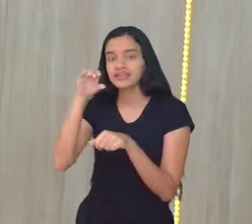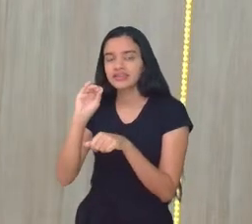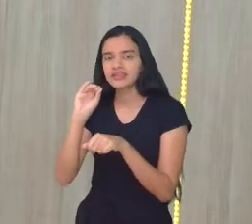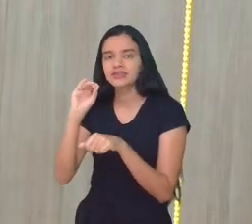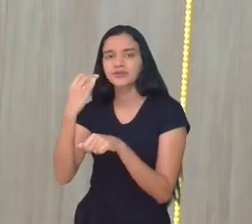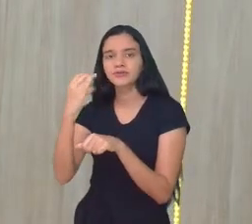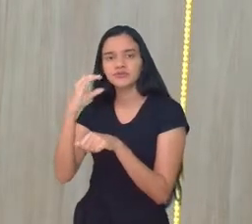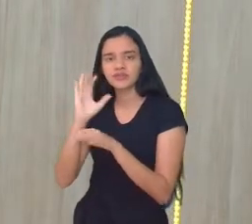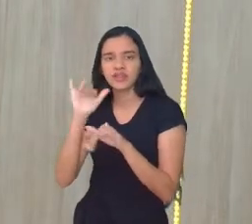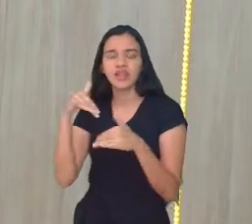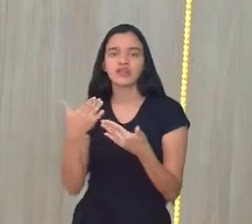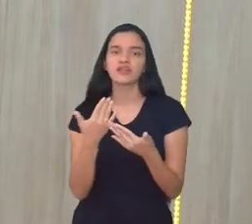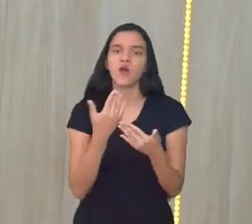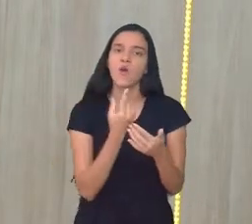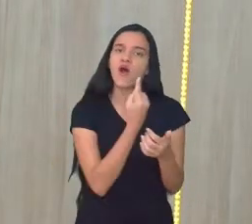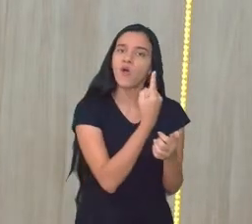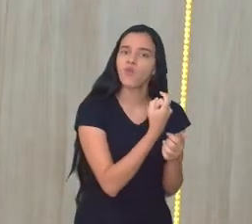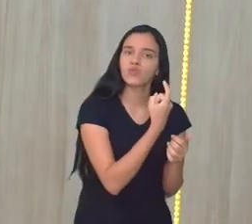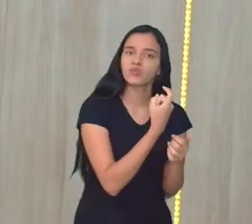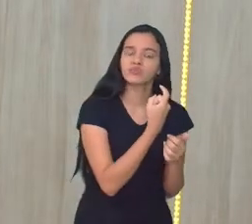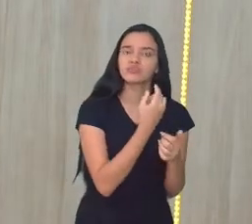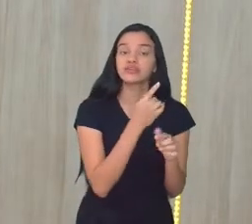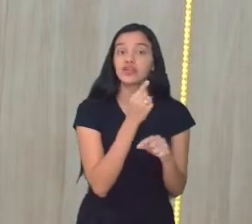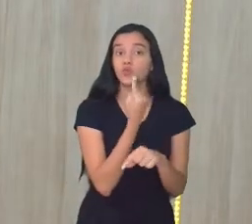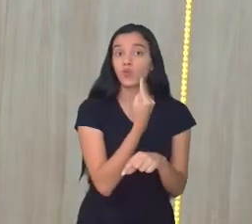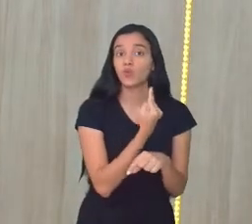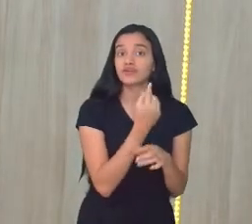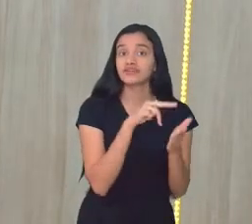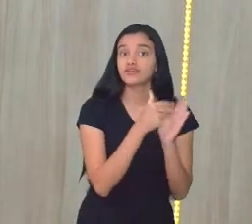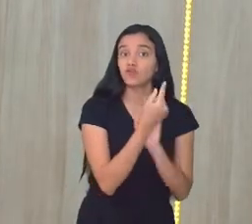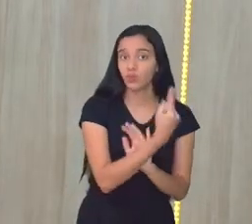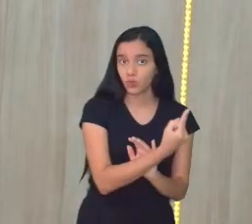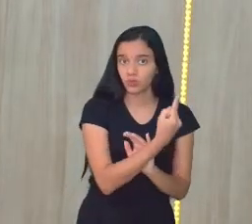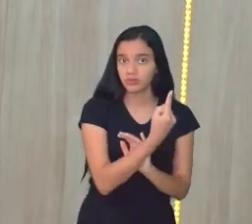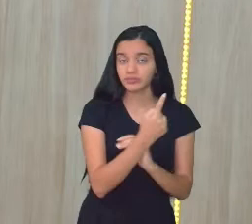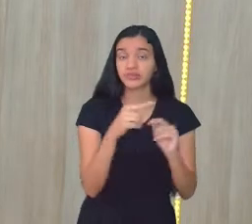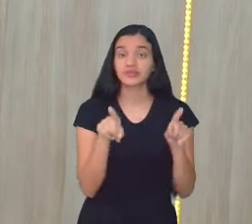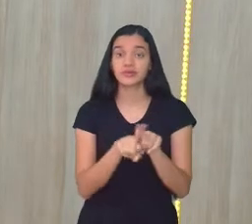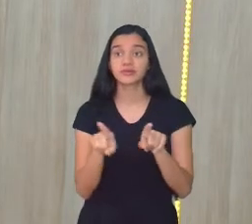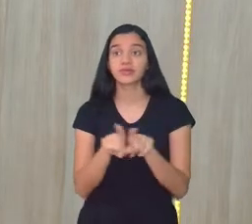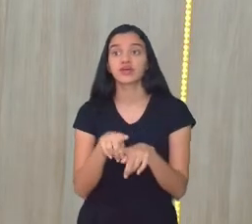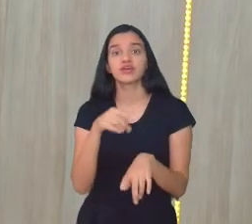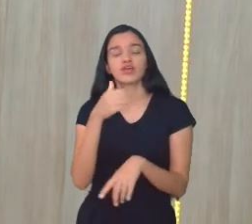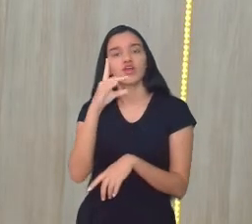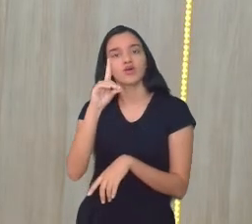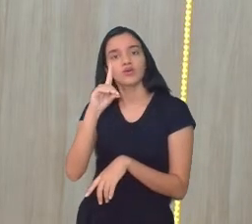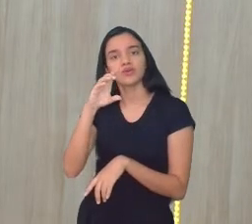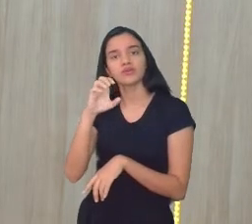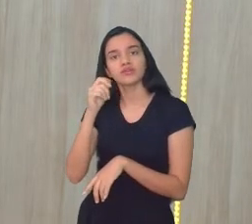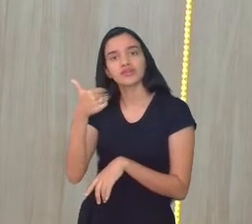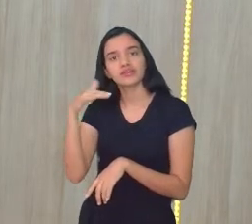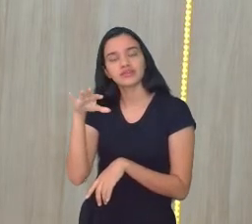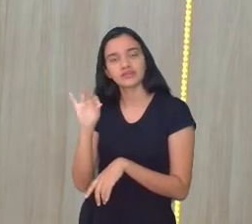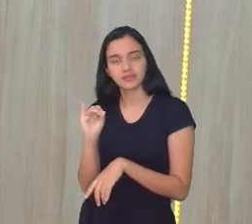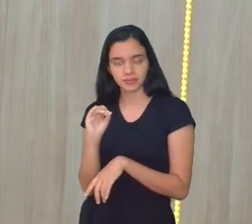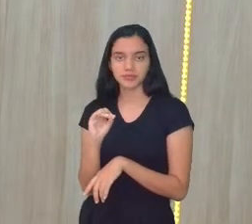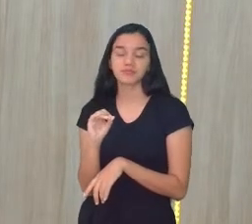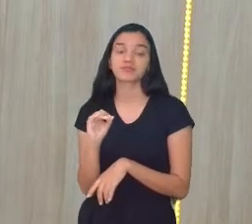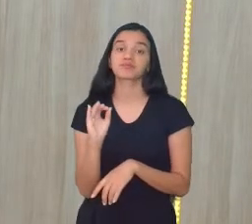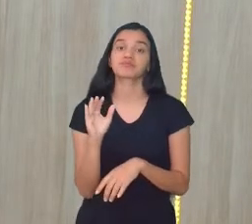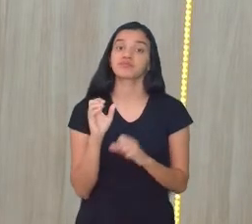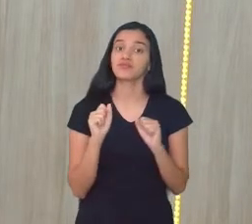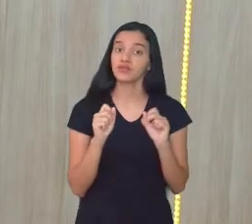centavos. Então, a unidade, que seria o 1, e o décimo. O décimo é apenas uma delas, tá,